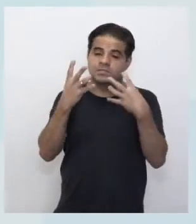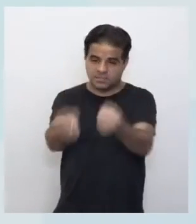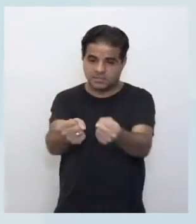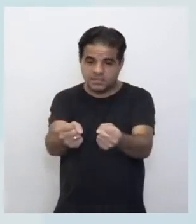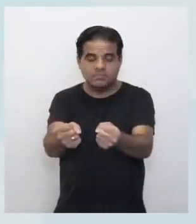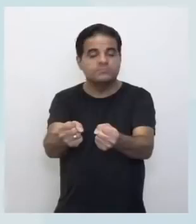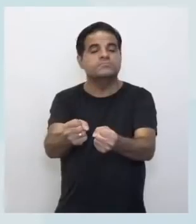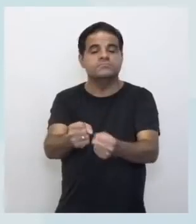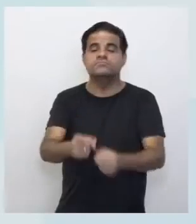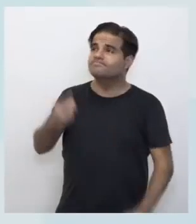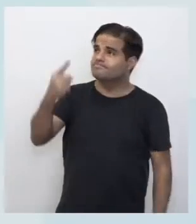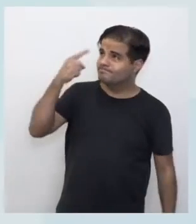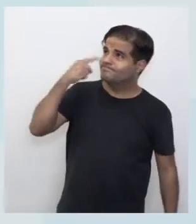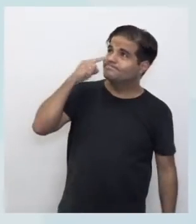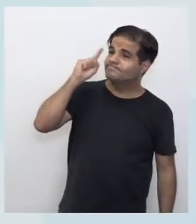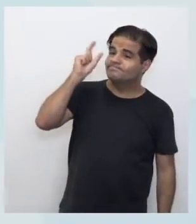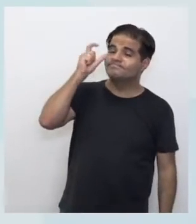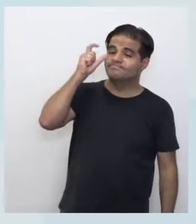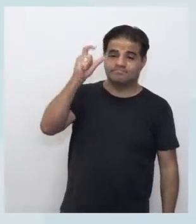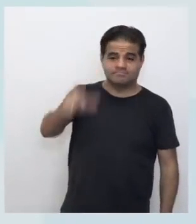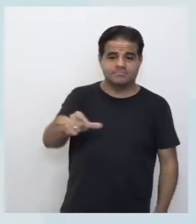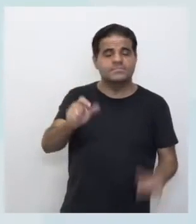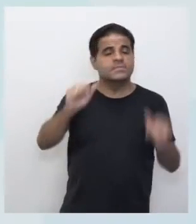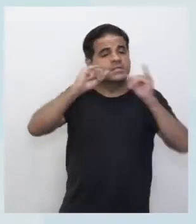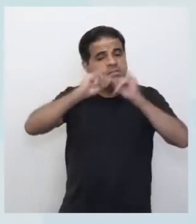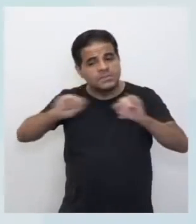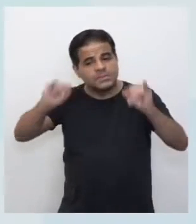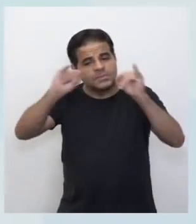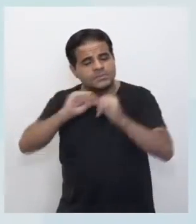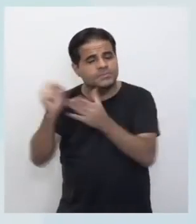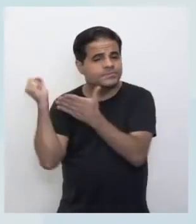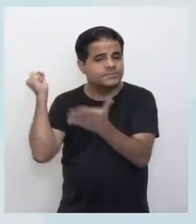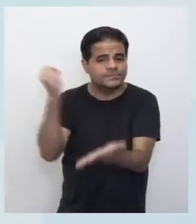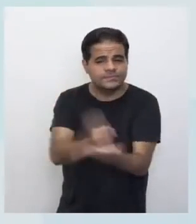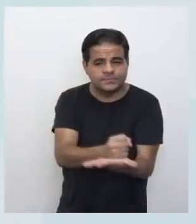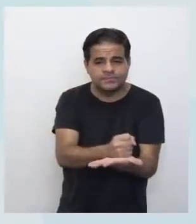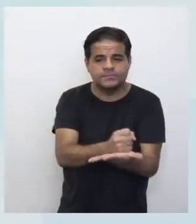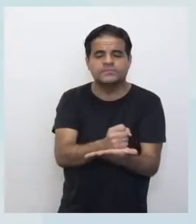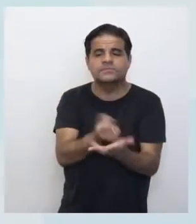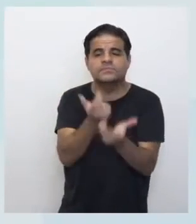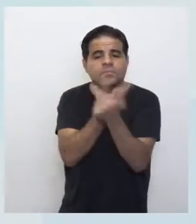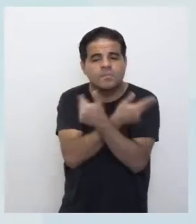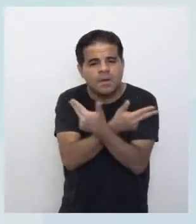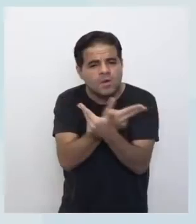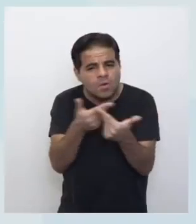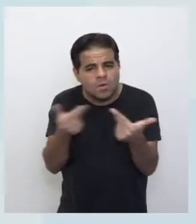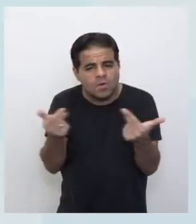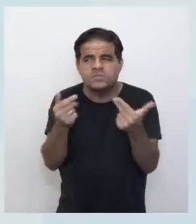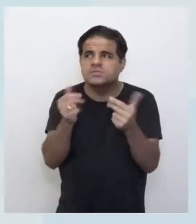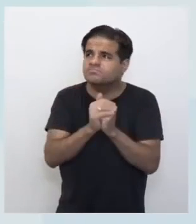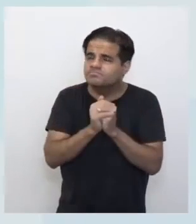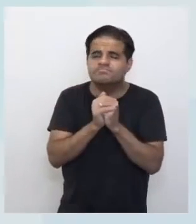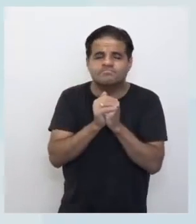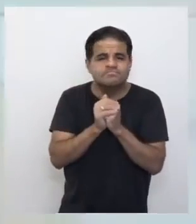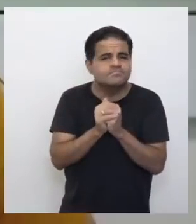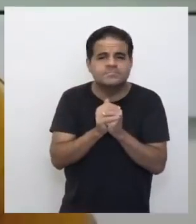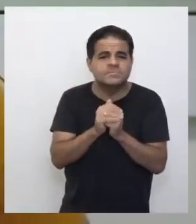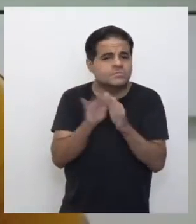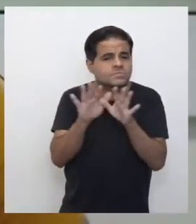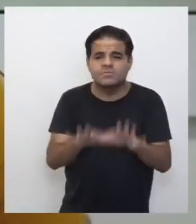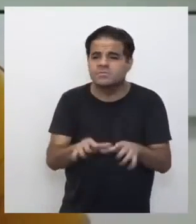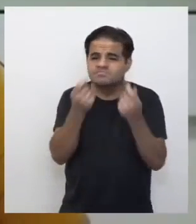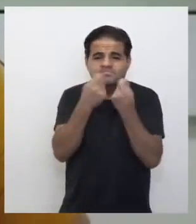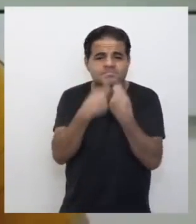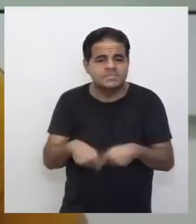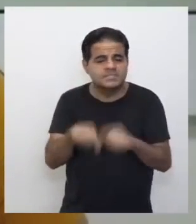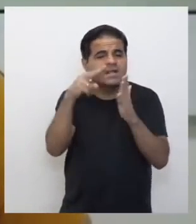aceitação. Vejam que interessante, né? Que essa notícia traz para a gente uma coisa que, puxa, talvez a gente nem precisasse ler